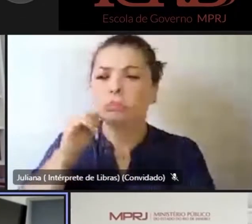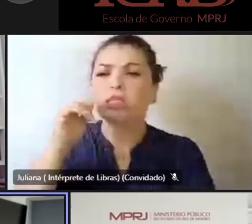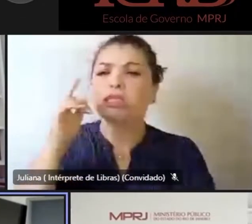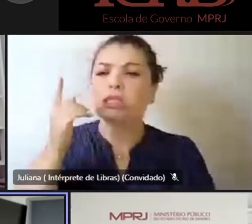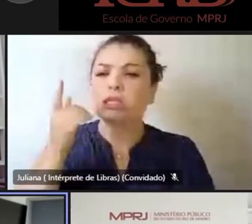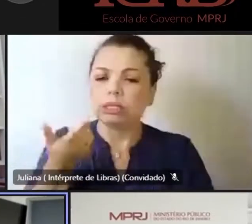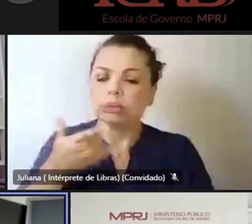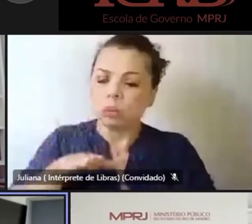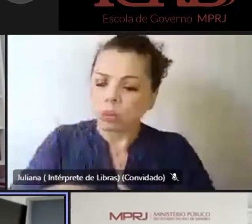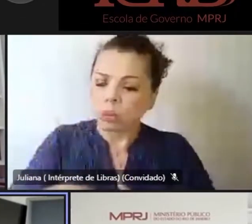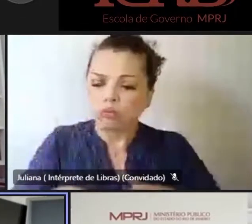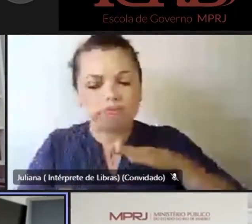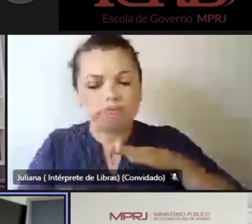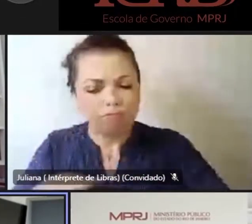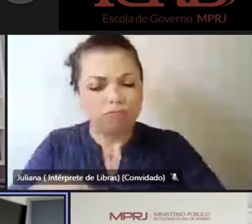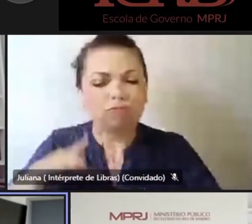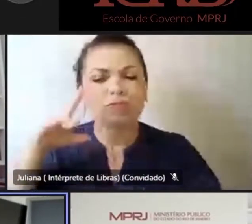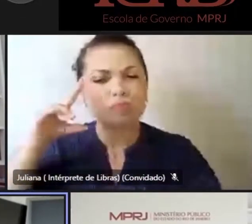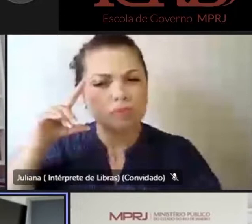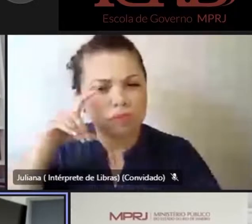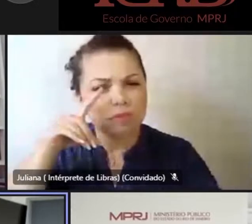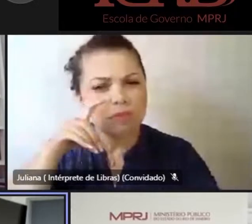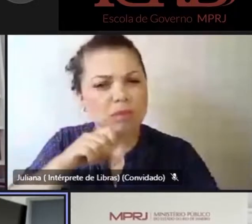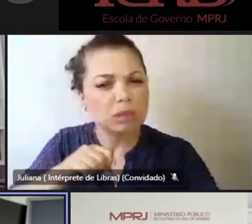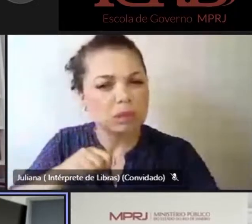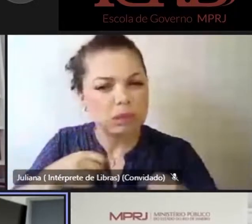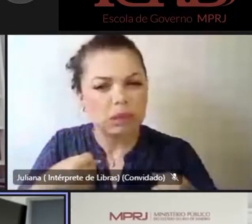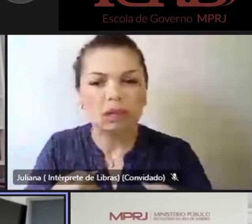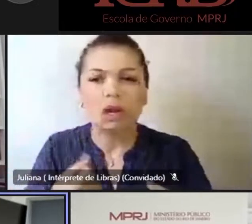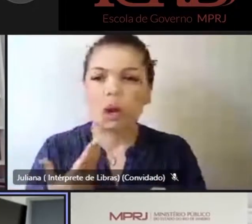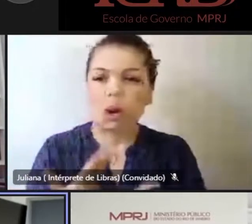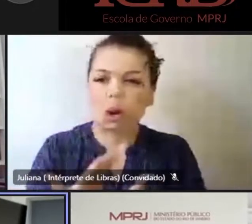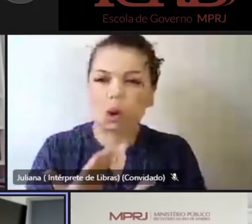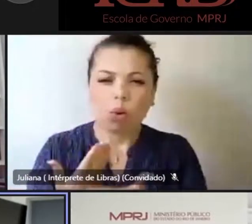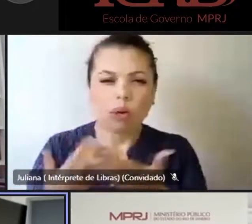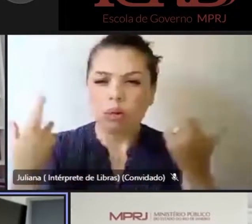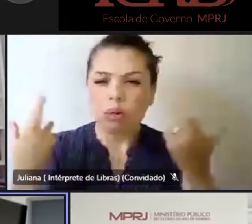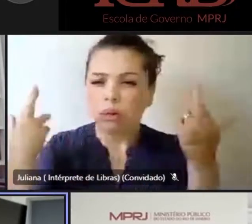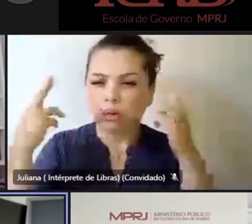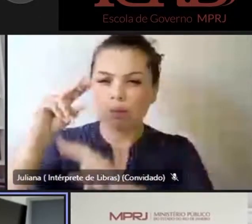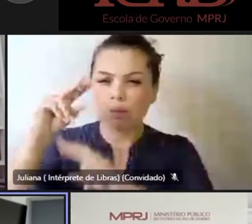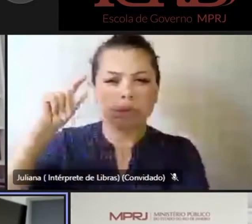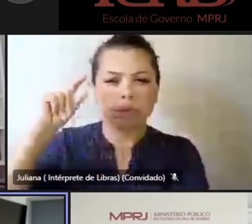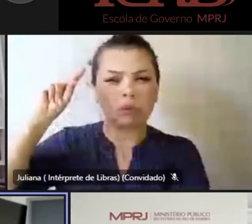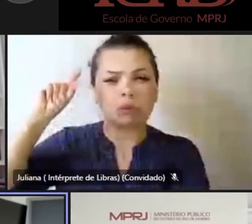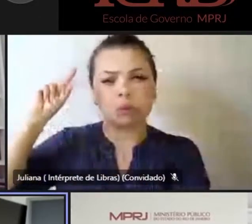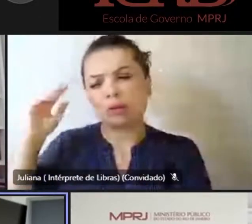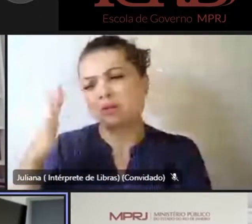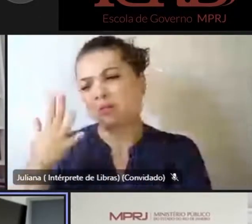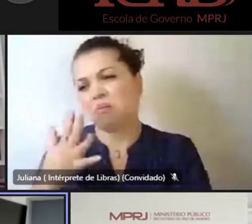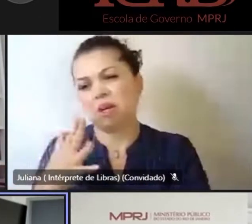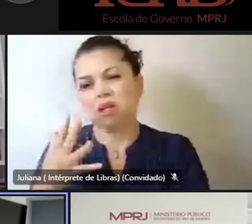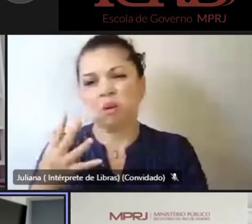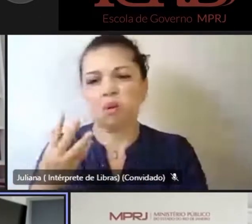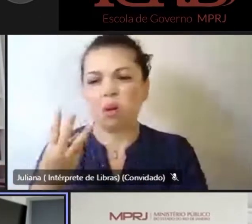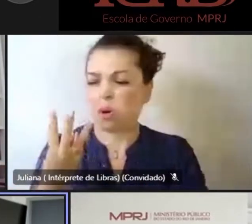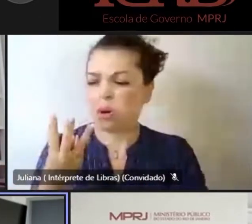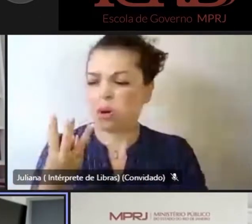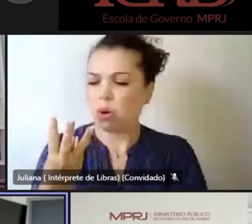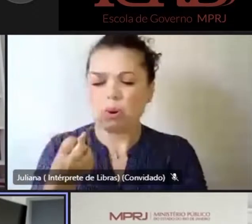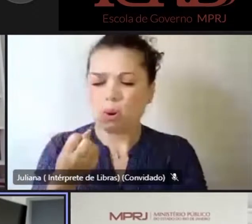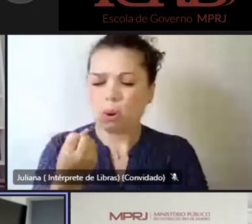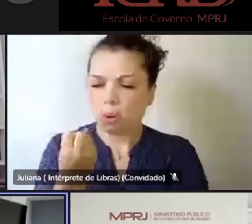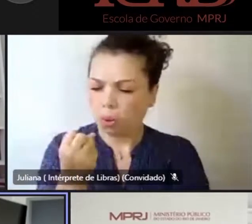dados. Ao estudarmos a Grécia Antiga, em torno de 800 anos antes da era